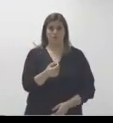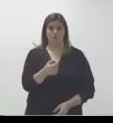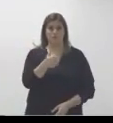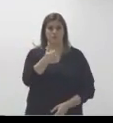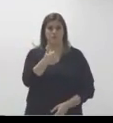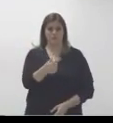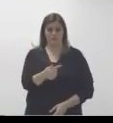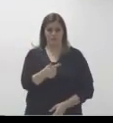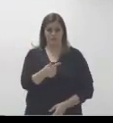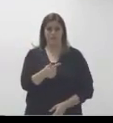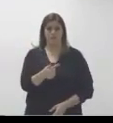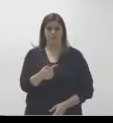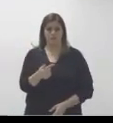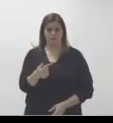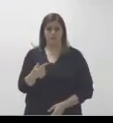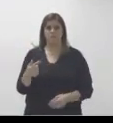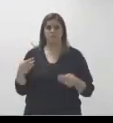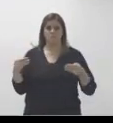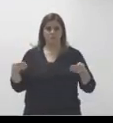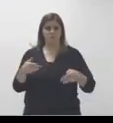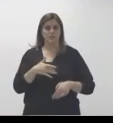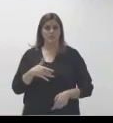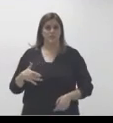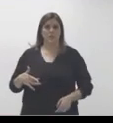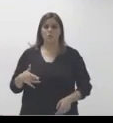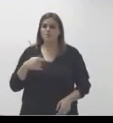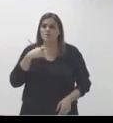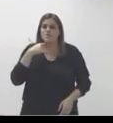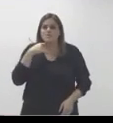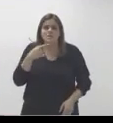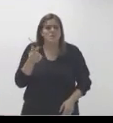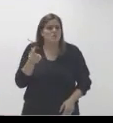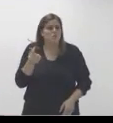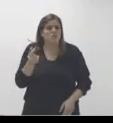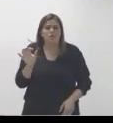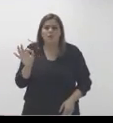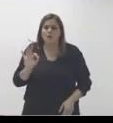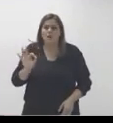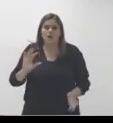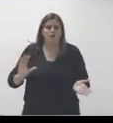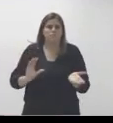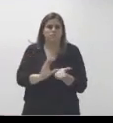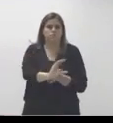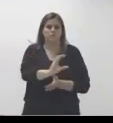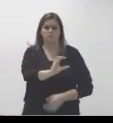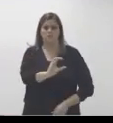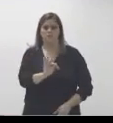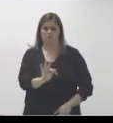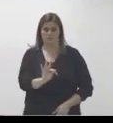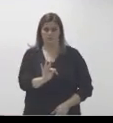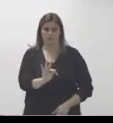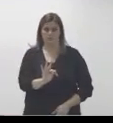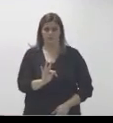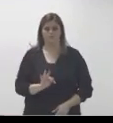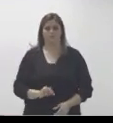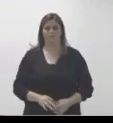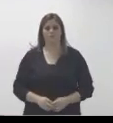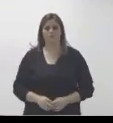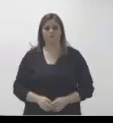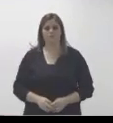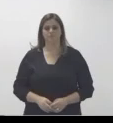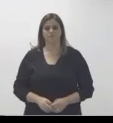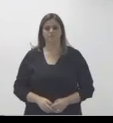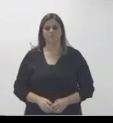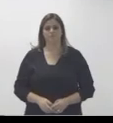recurso da saúde para comunidades terapêuticas todos os recursos que saiu para as comunidades terapêuticas